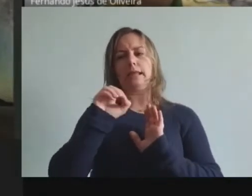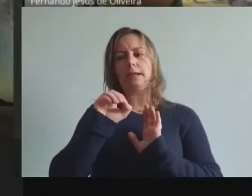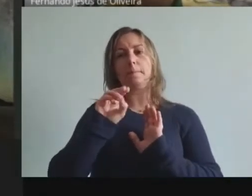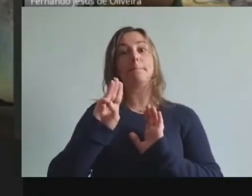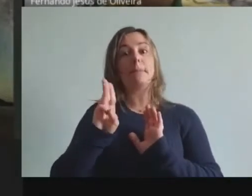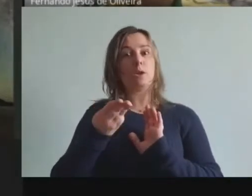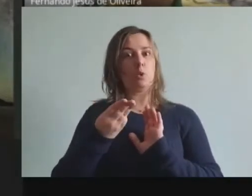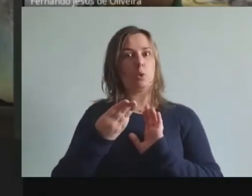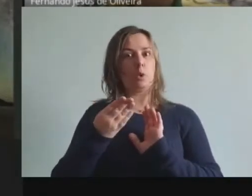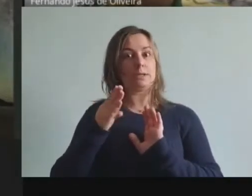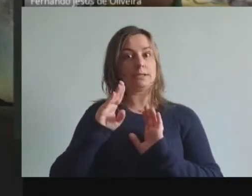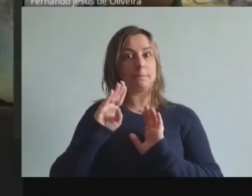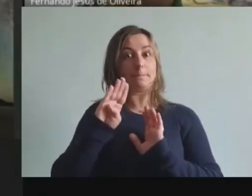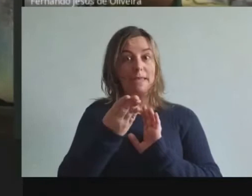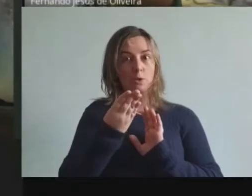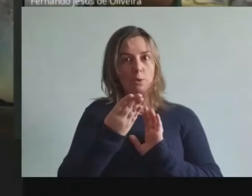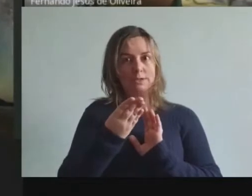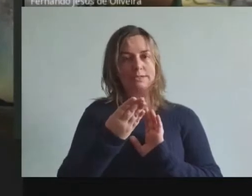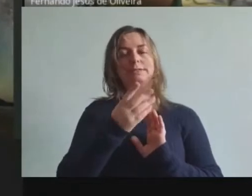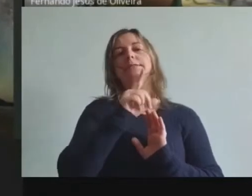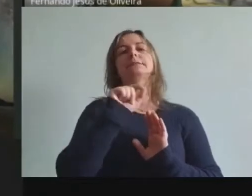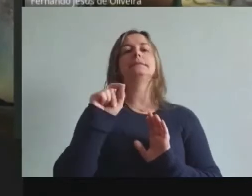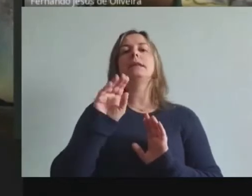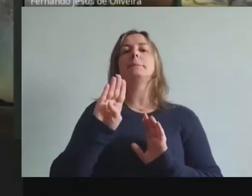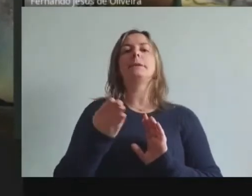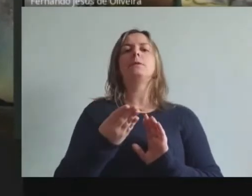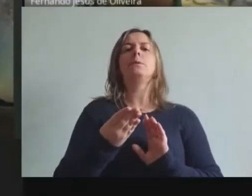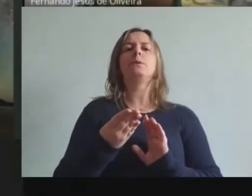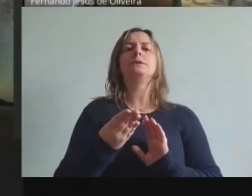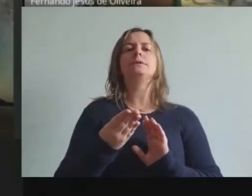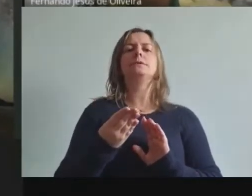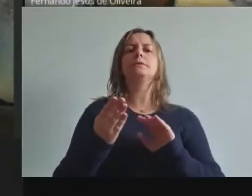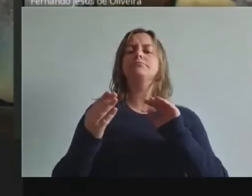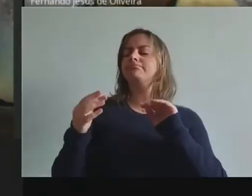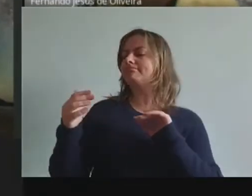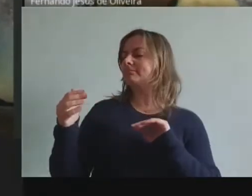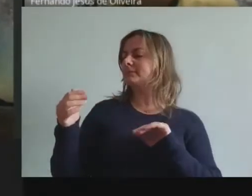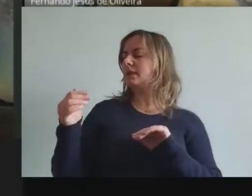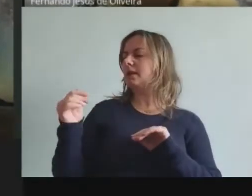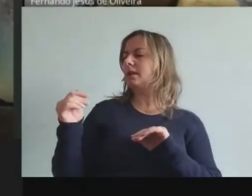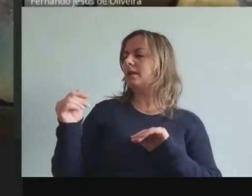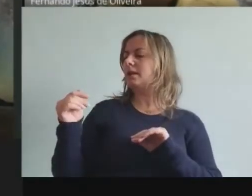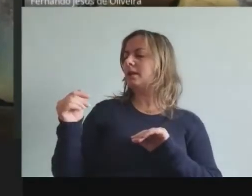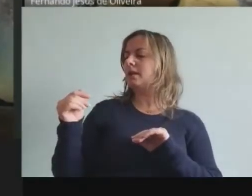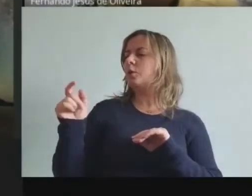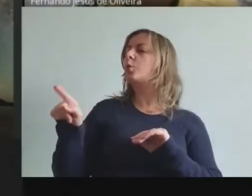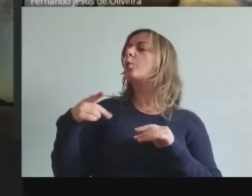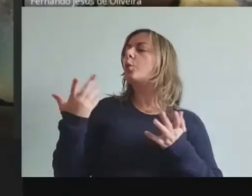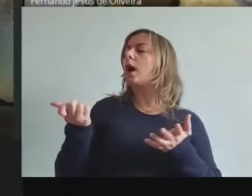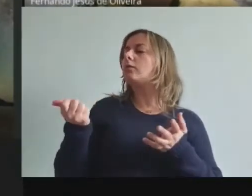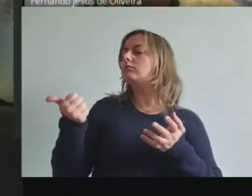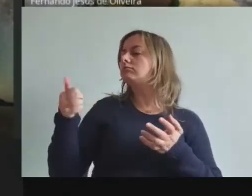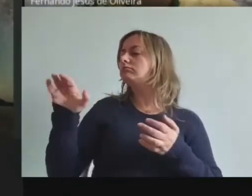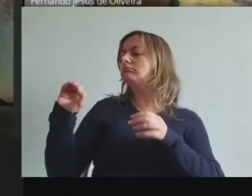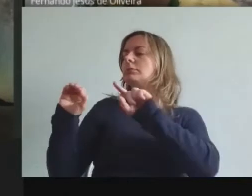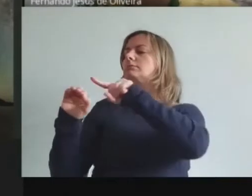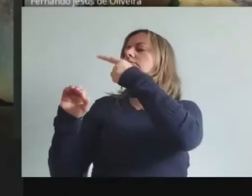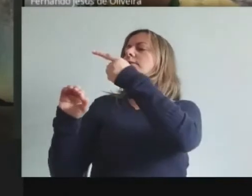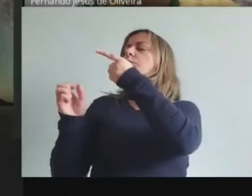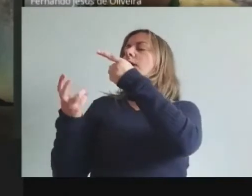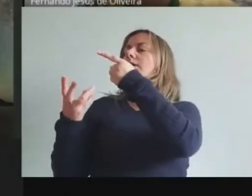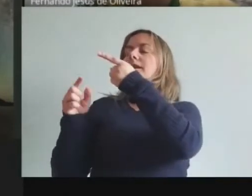100 bilhões, a potência de 10 mais perto dela, que é própria, é ela própria, né? É 10